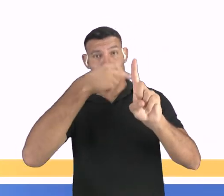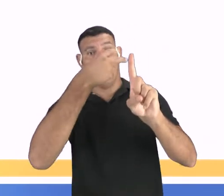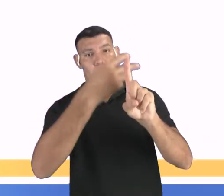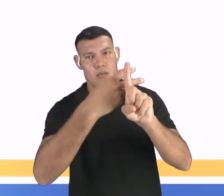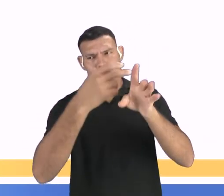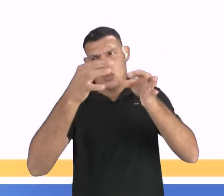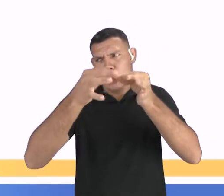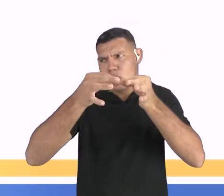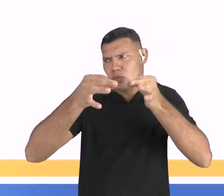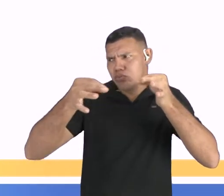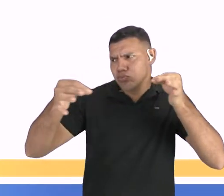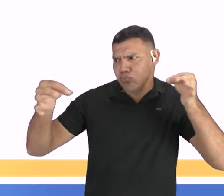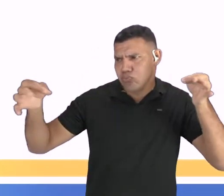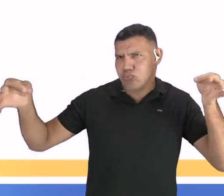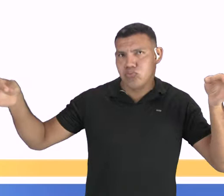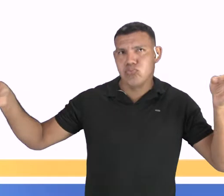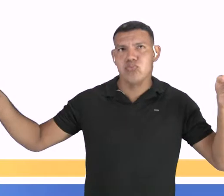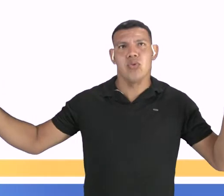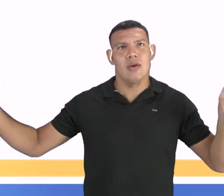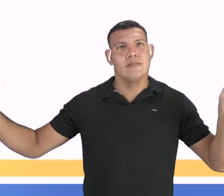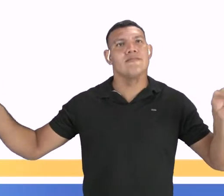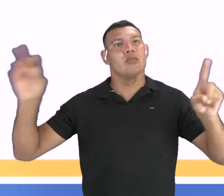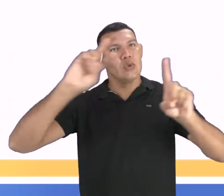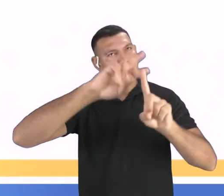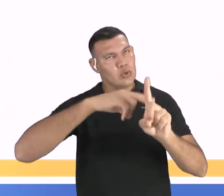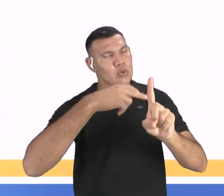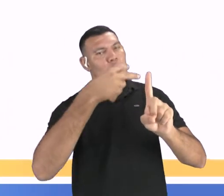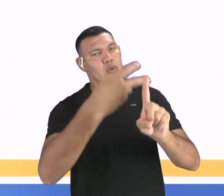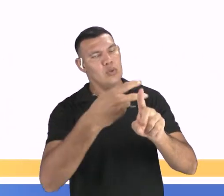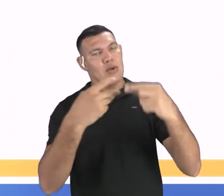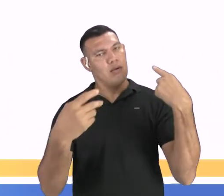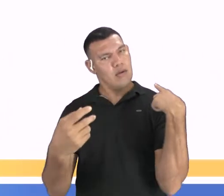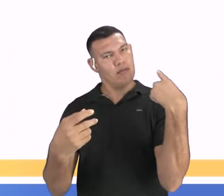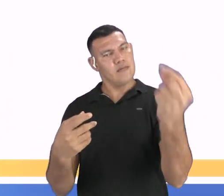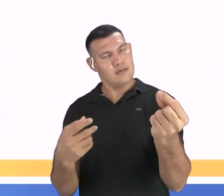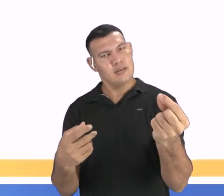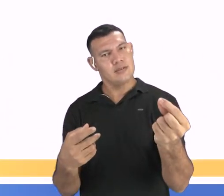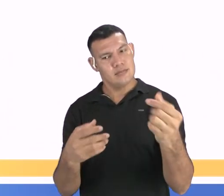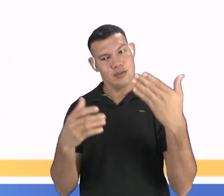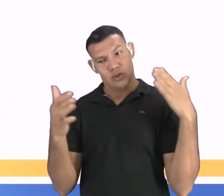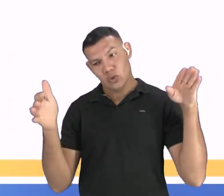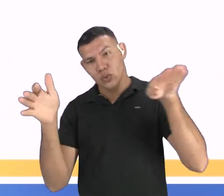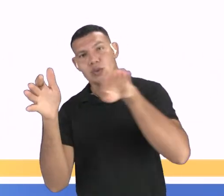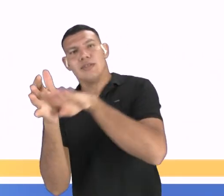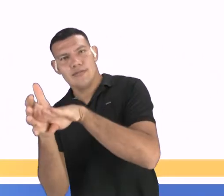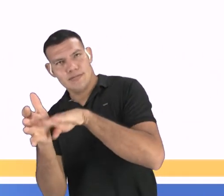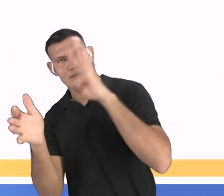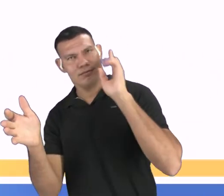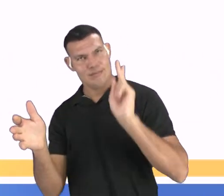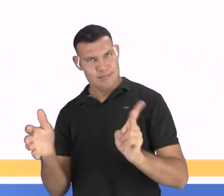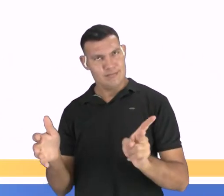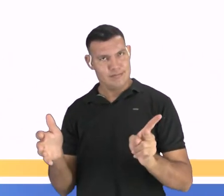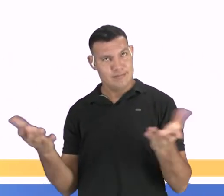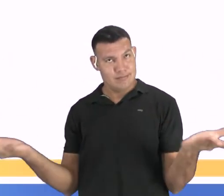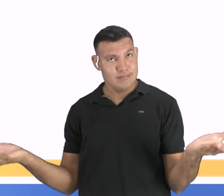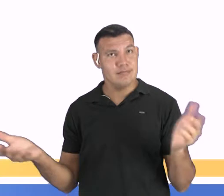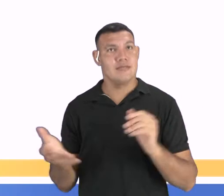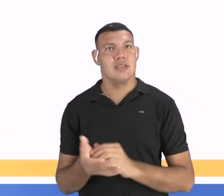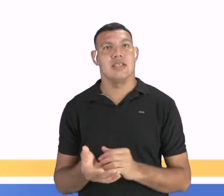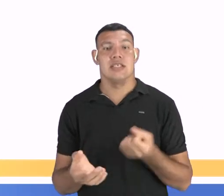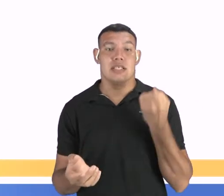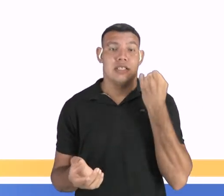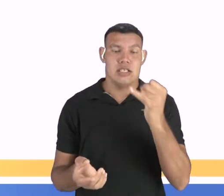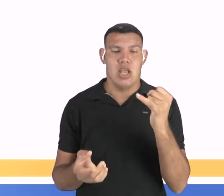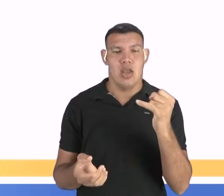distância percorrida significa dobrar a velocidade para chegar, certo? Ou seja, um aumento na velocidade faz com